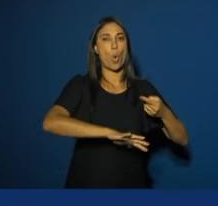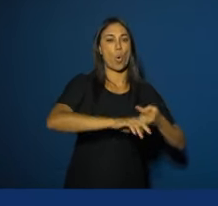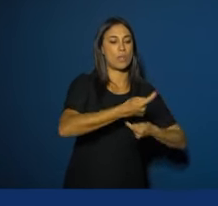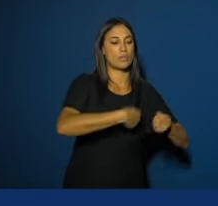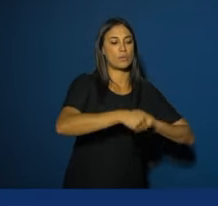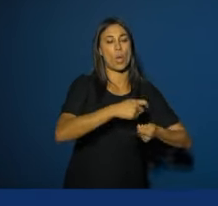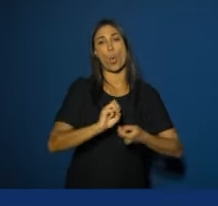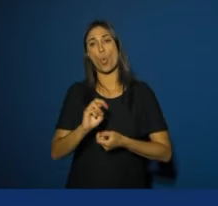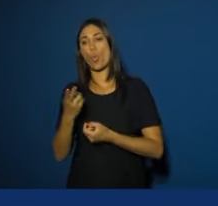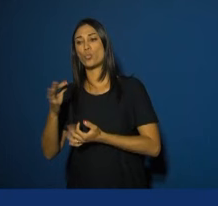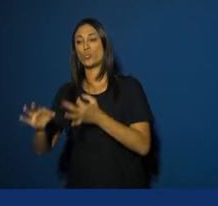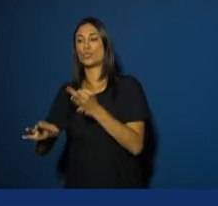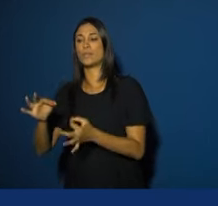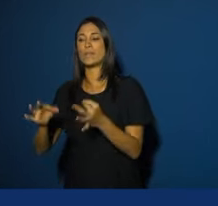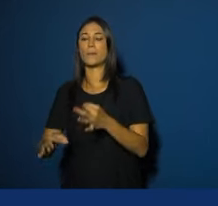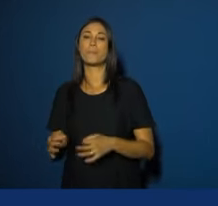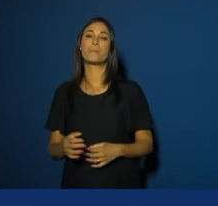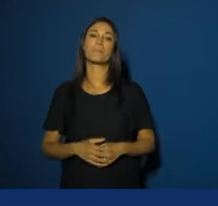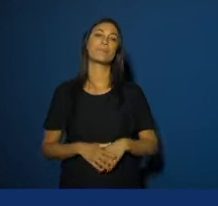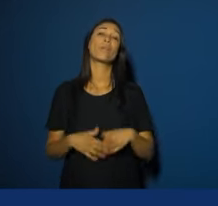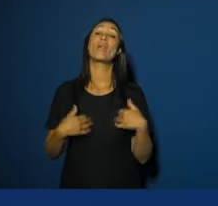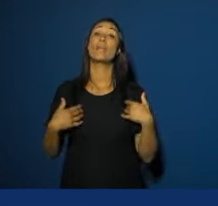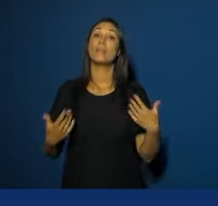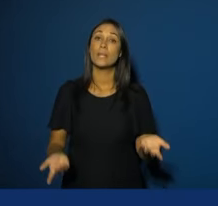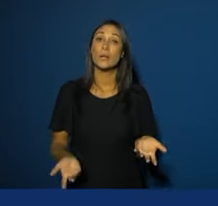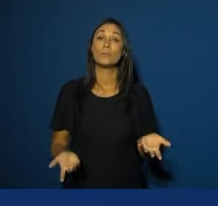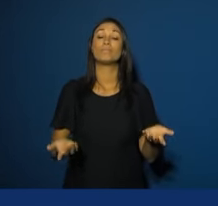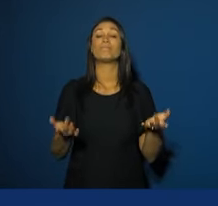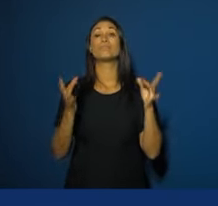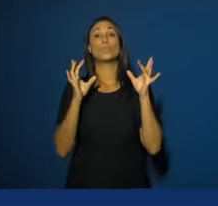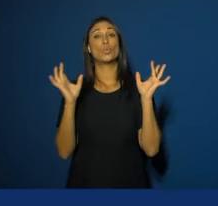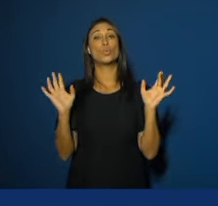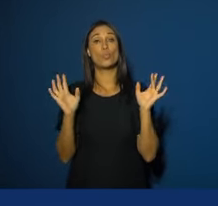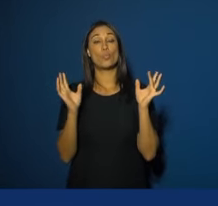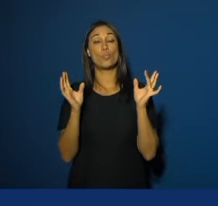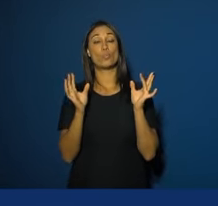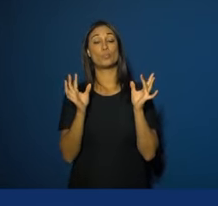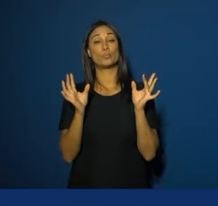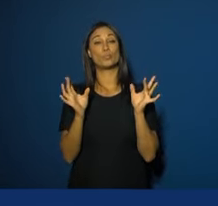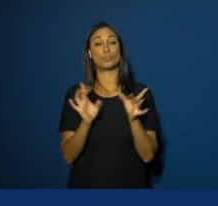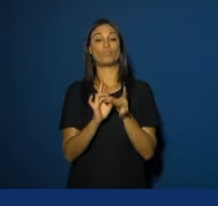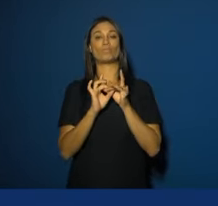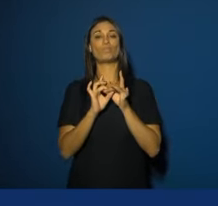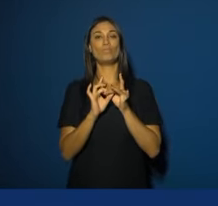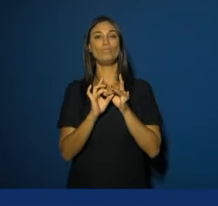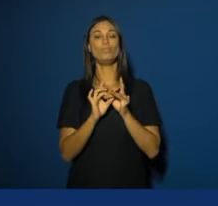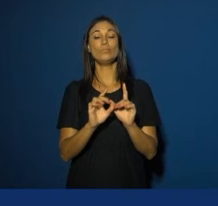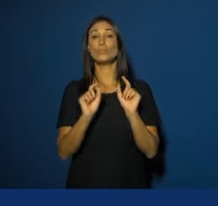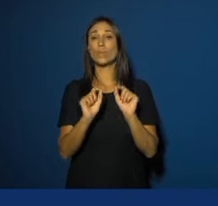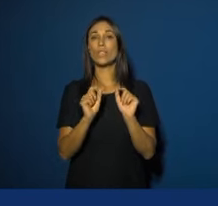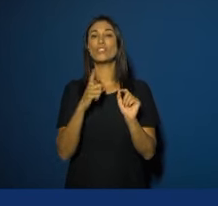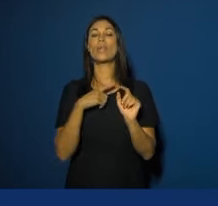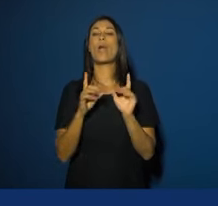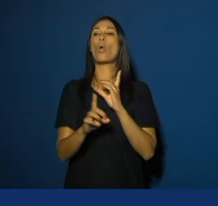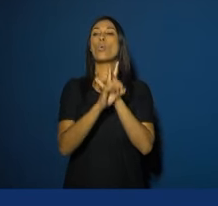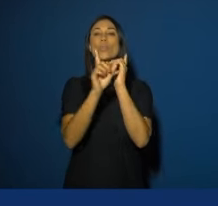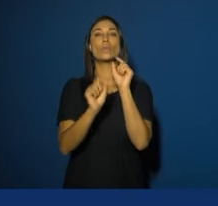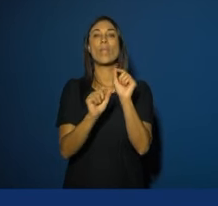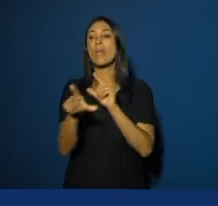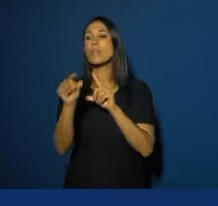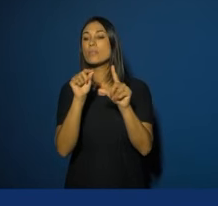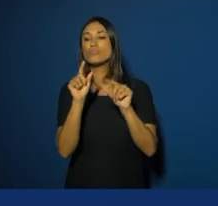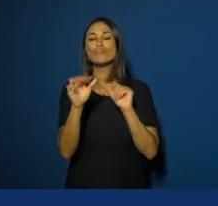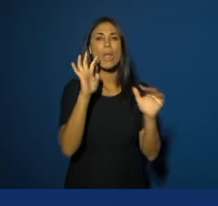administrativo ou judicial então a gente no consensualismo no TCU nós estamos encontrando caminhos